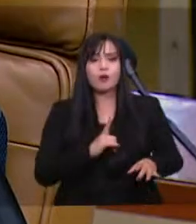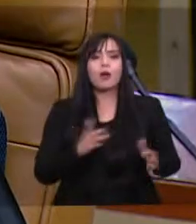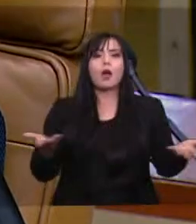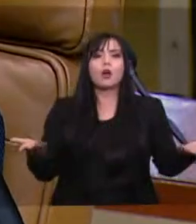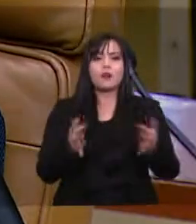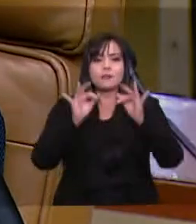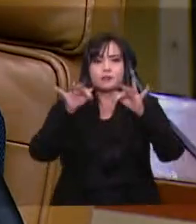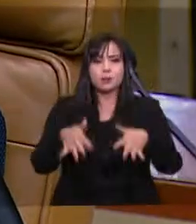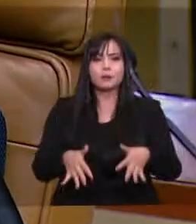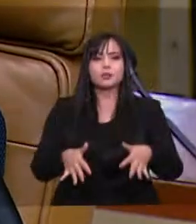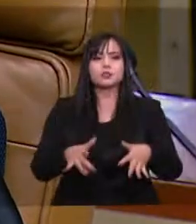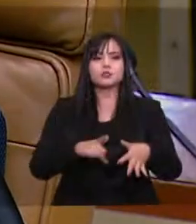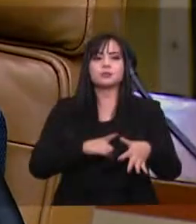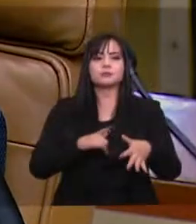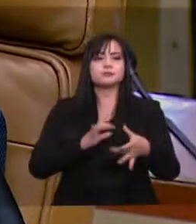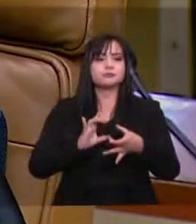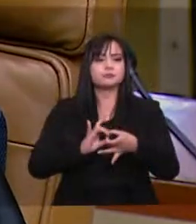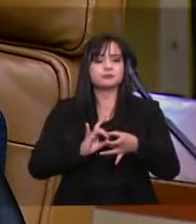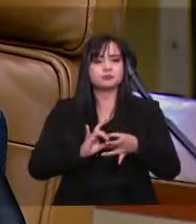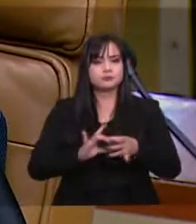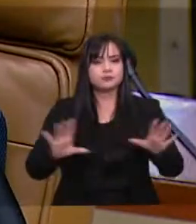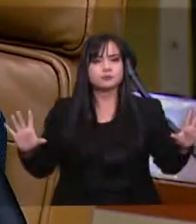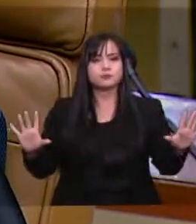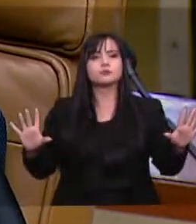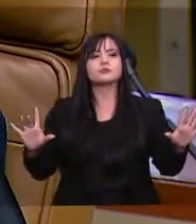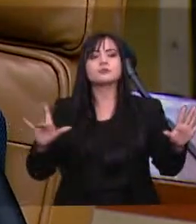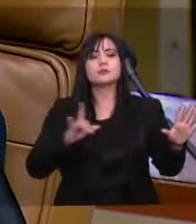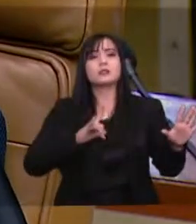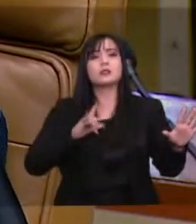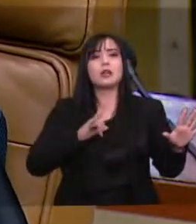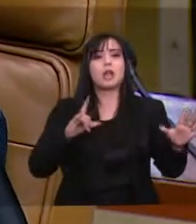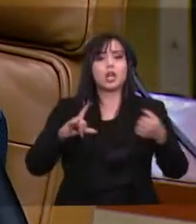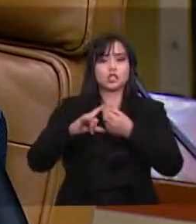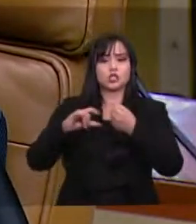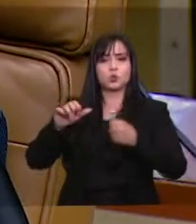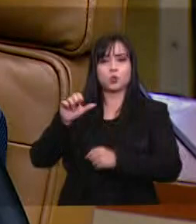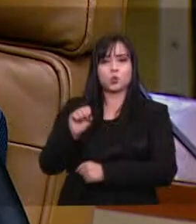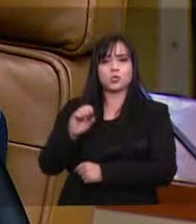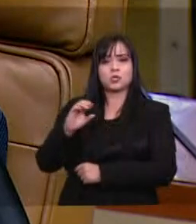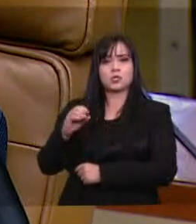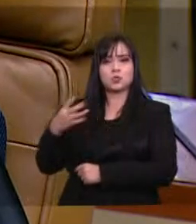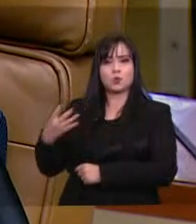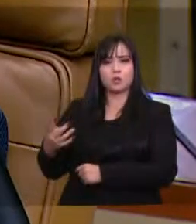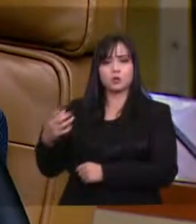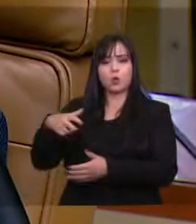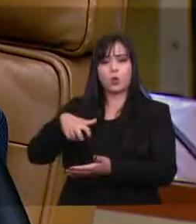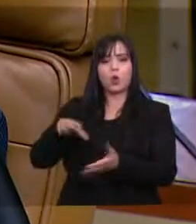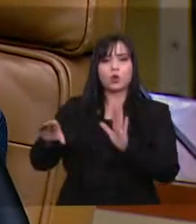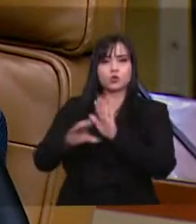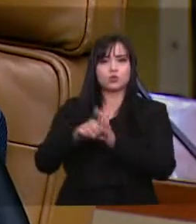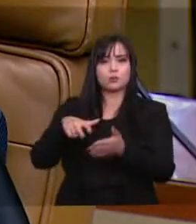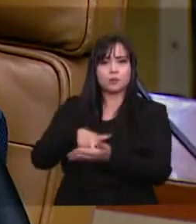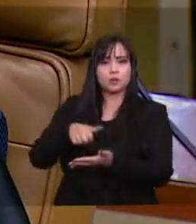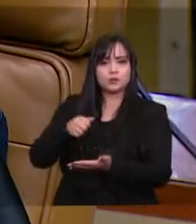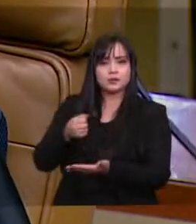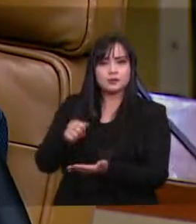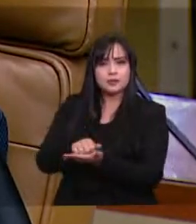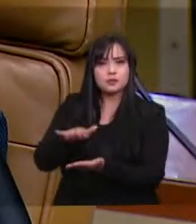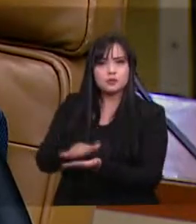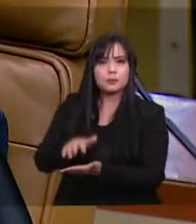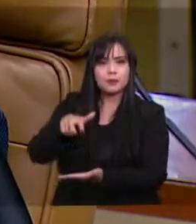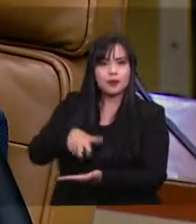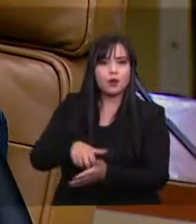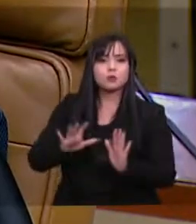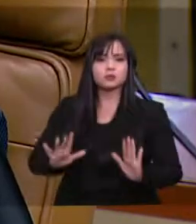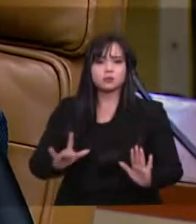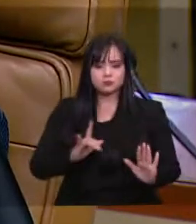finalmente disposições finais nos termos do artigo 804 do Código Processo Penal Condena os Reus ao pagamento